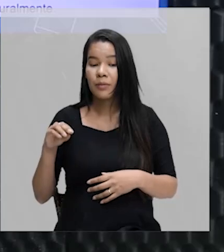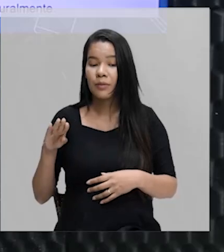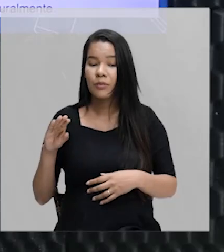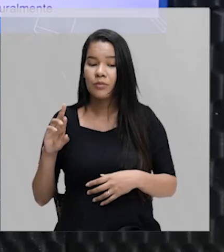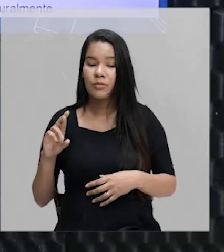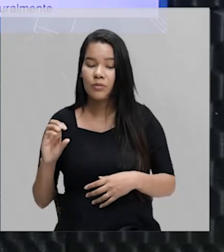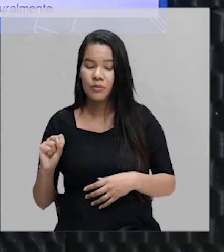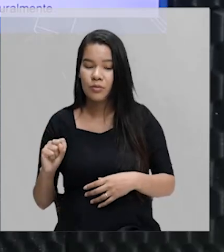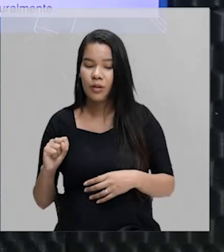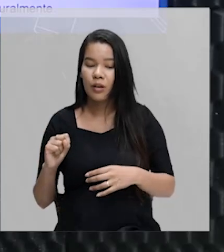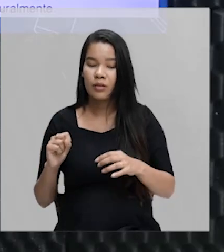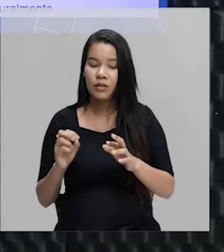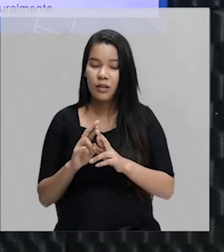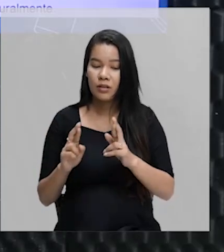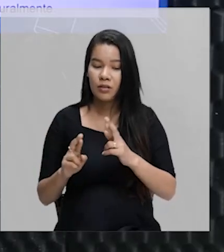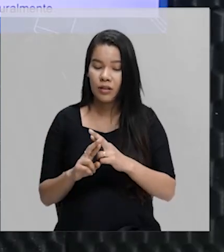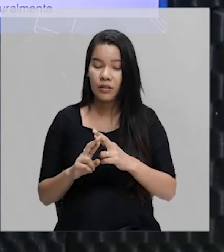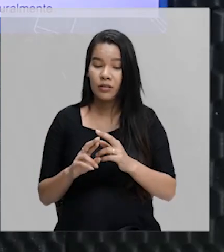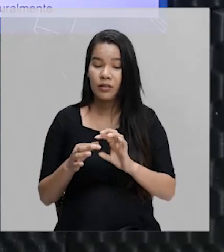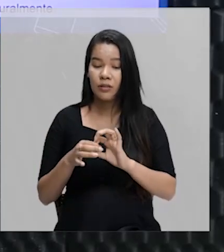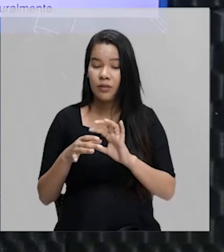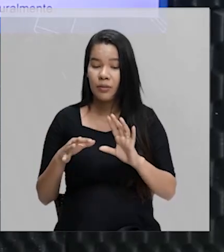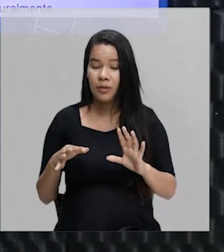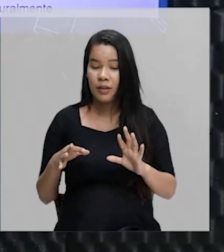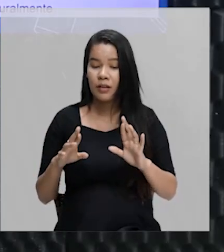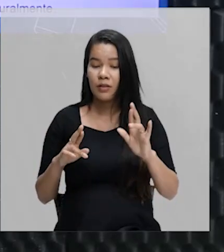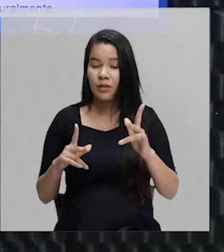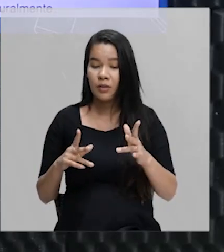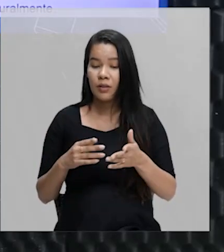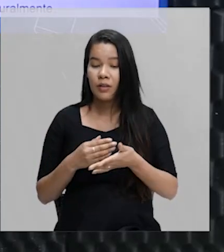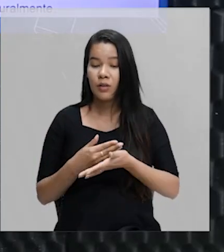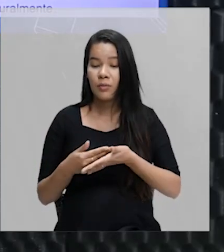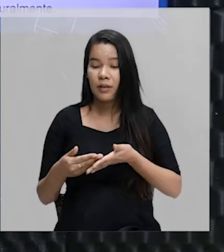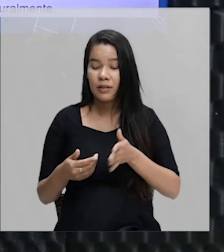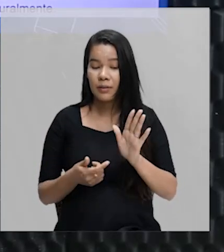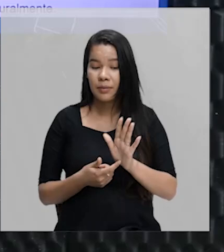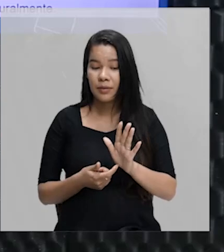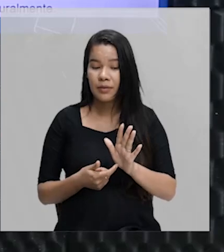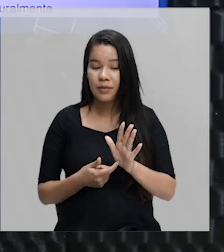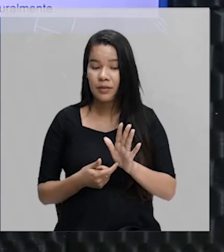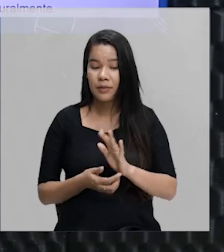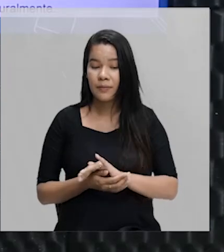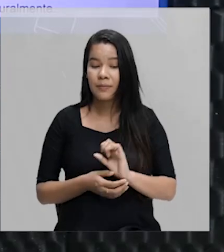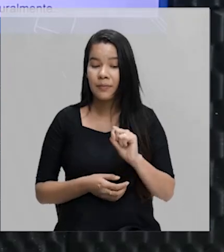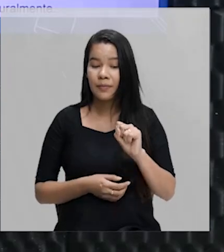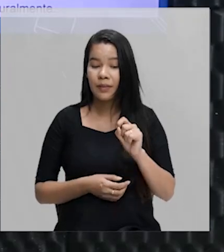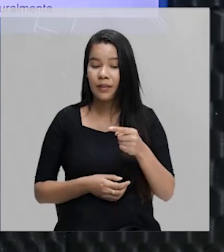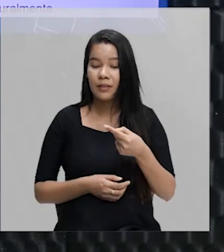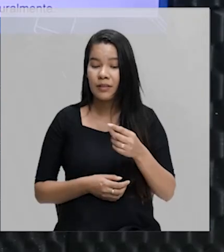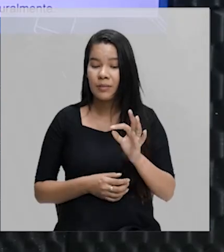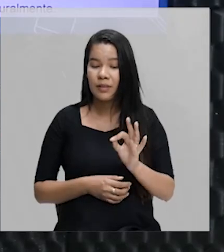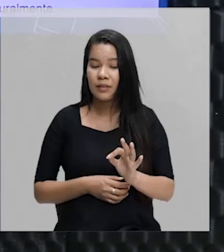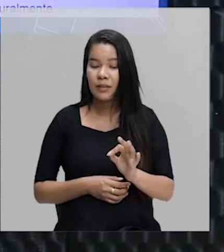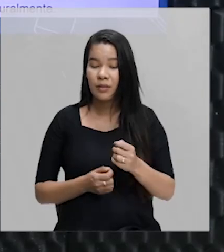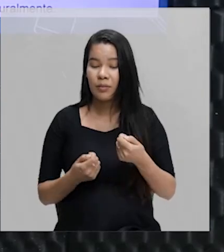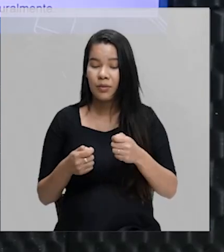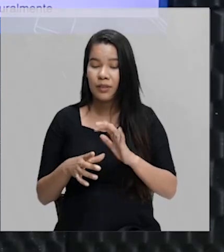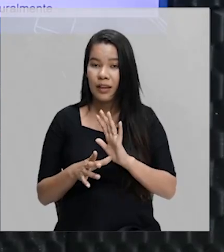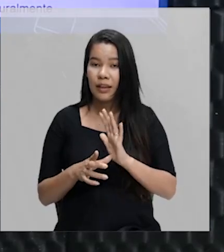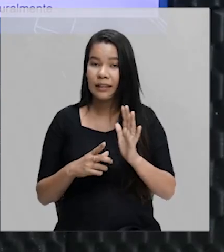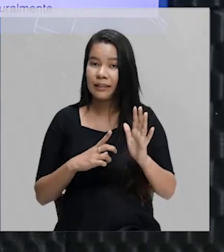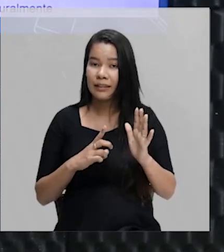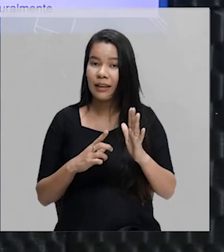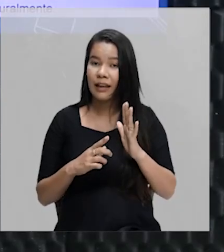a desaparecer nos descendentes devido à mistura dos genes. Pessoal, correto. Eu posso até mencionar para